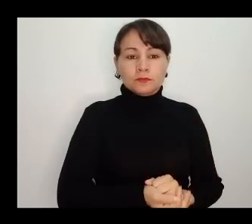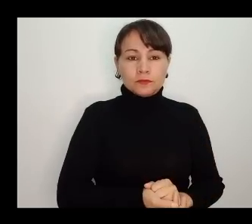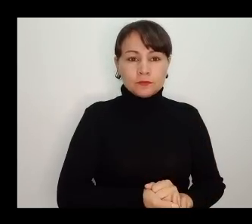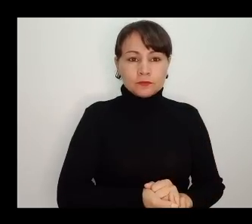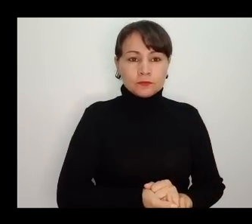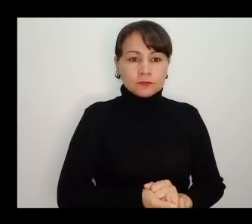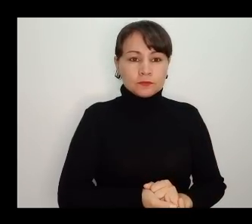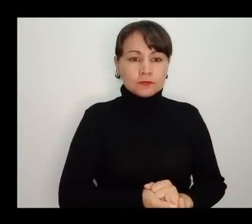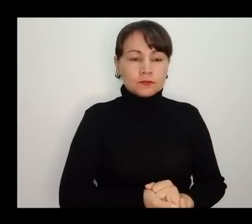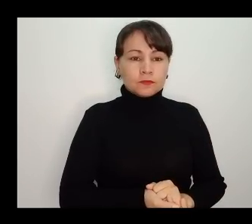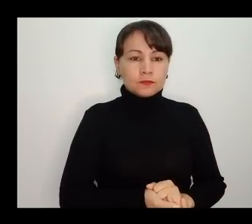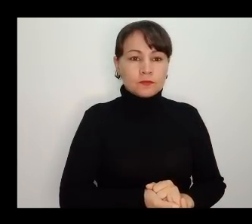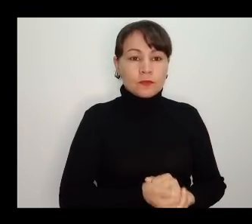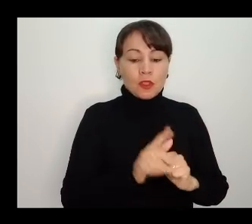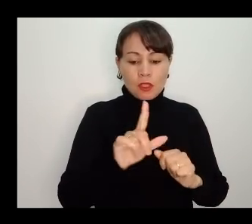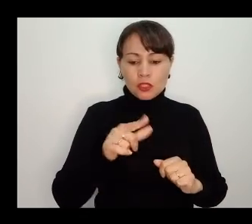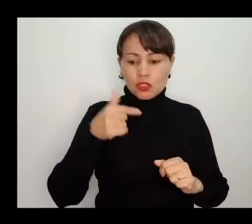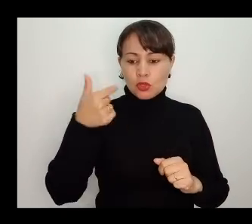coronal.